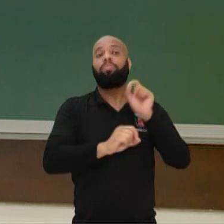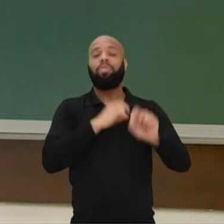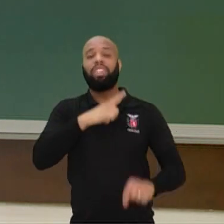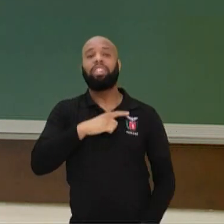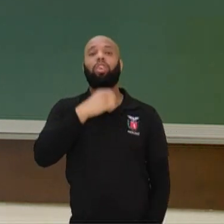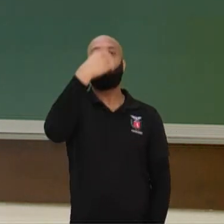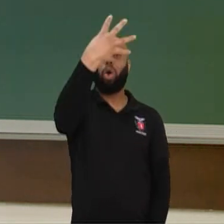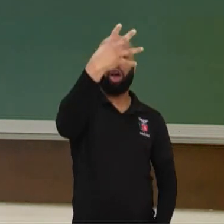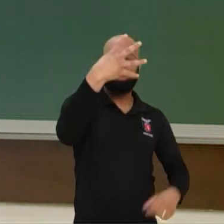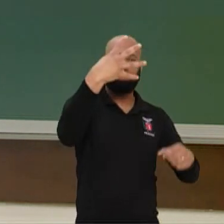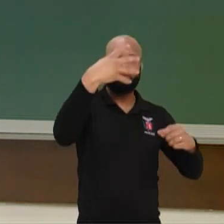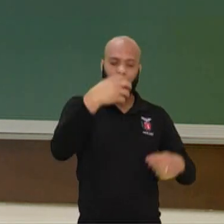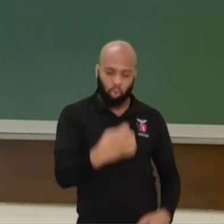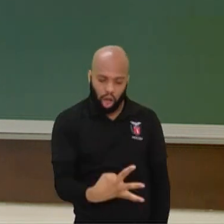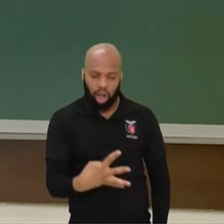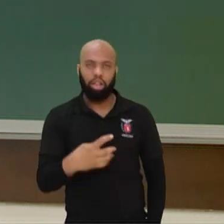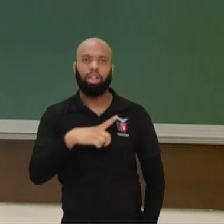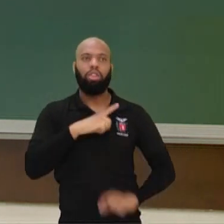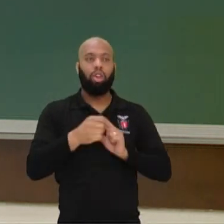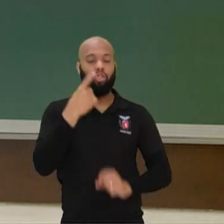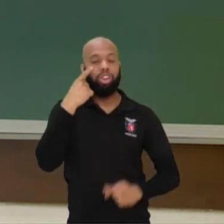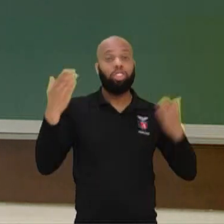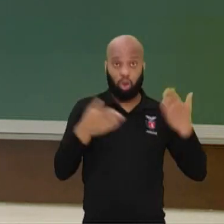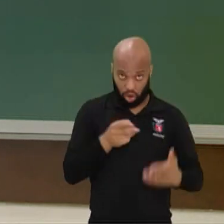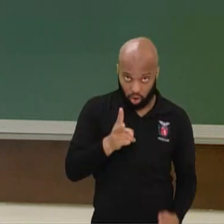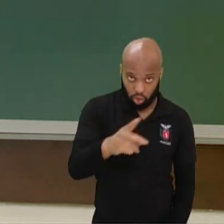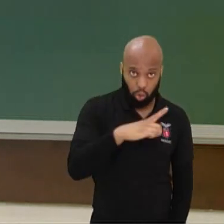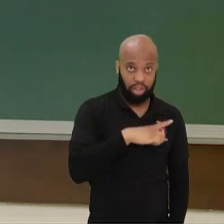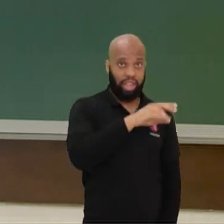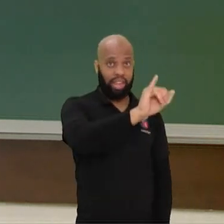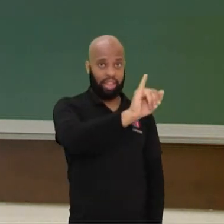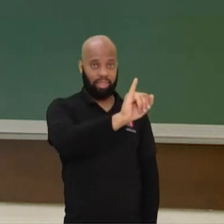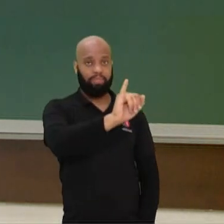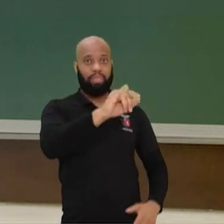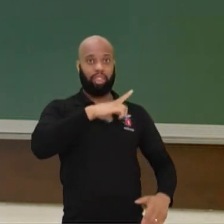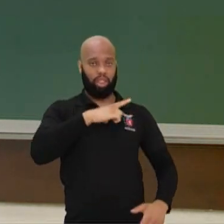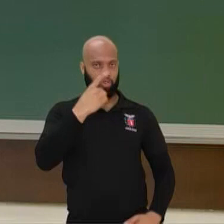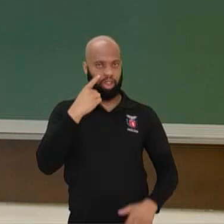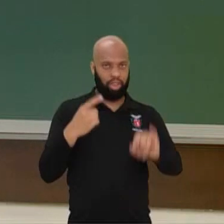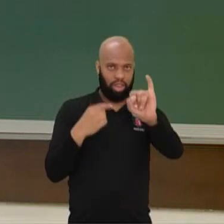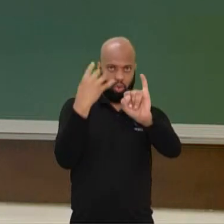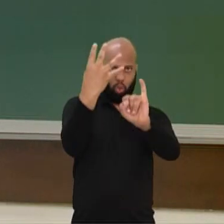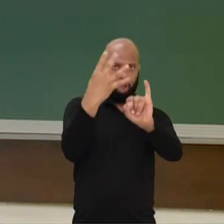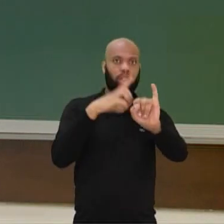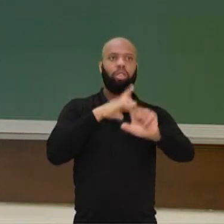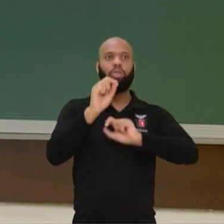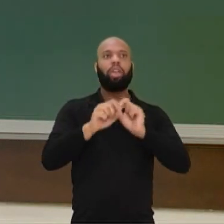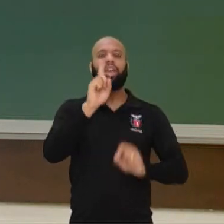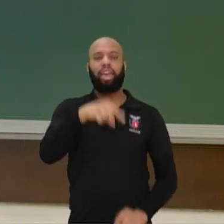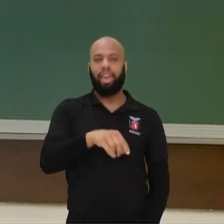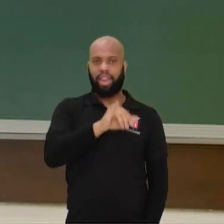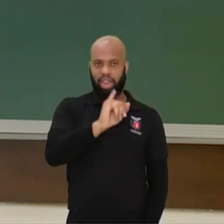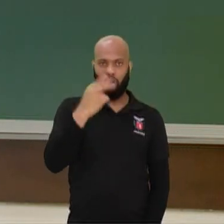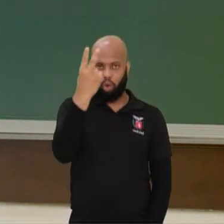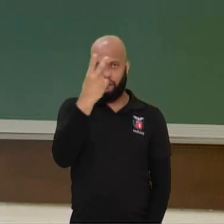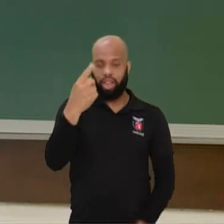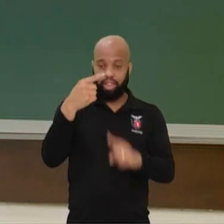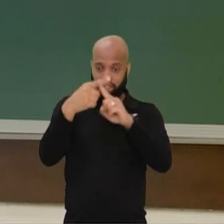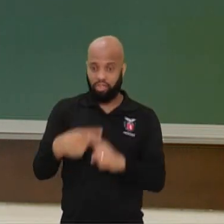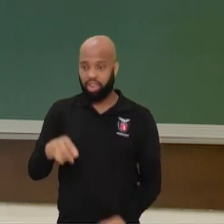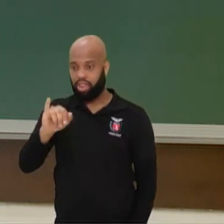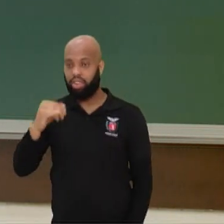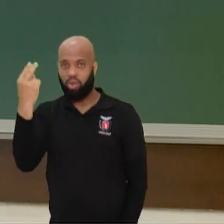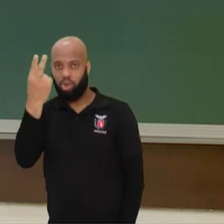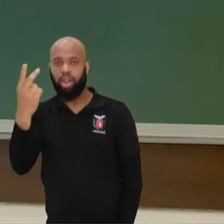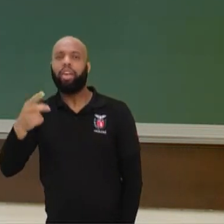em 4. Vejam aqui, ó, i à quarta, continuação do slide anterior. I ao quadrado vezes i ao quadrado. Vejam que eu sempre estou